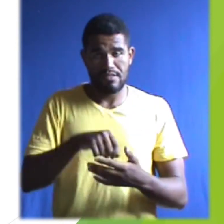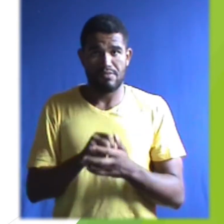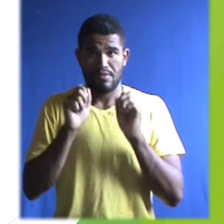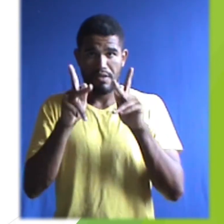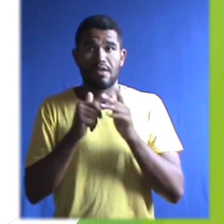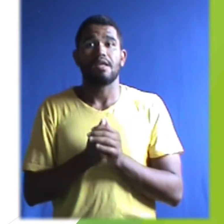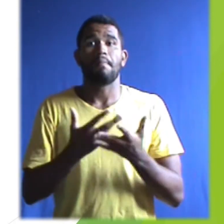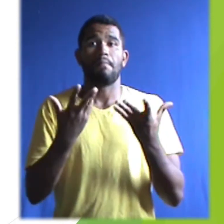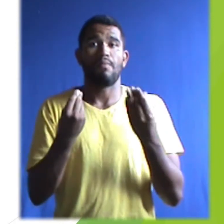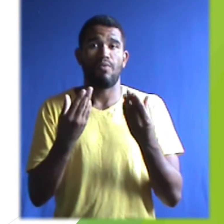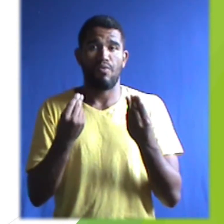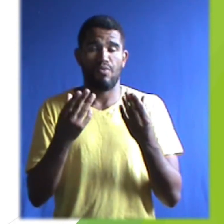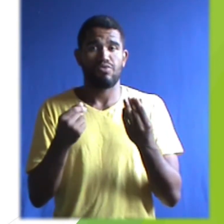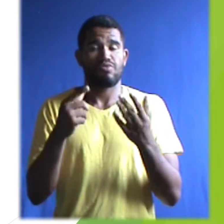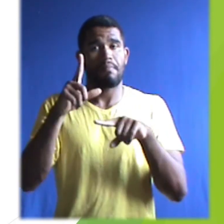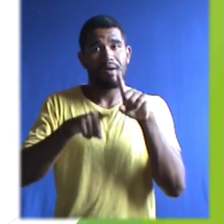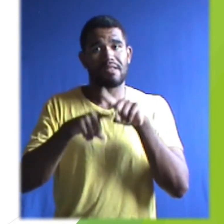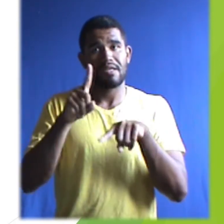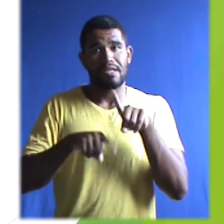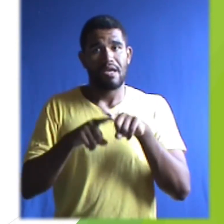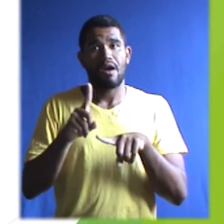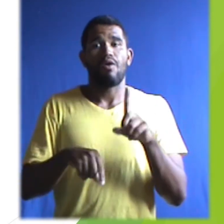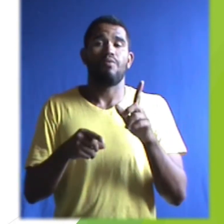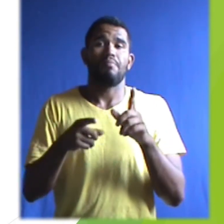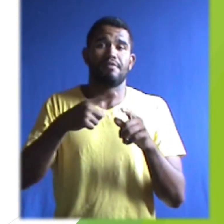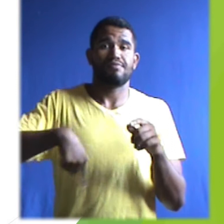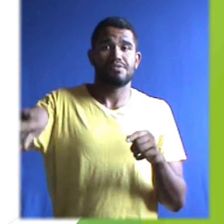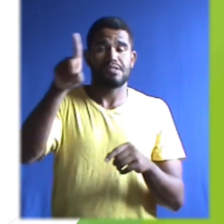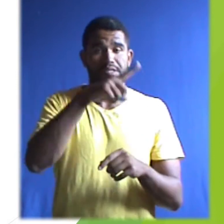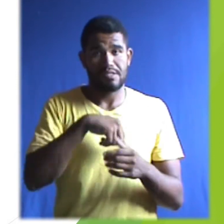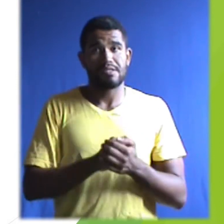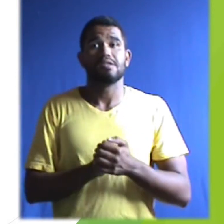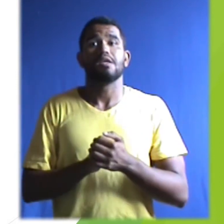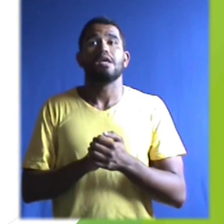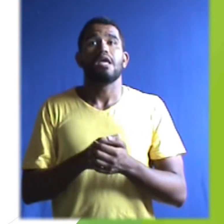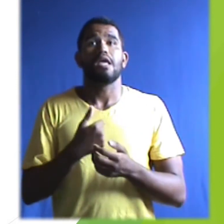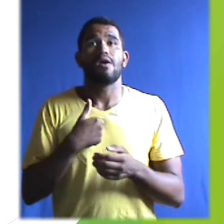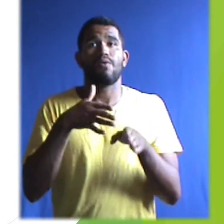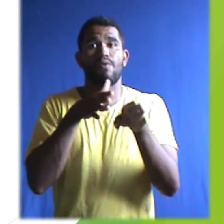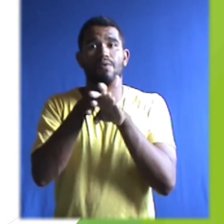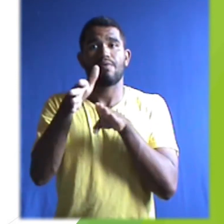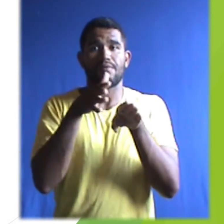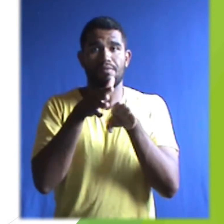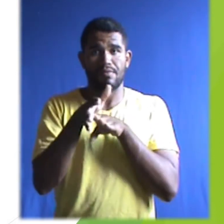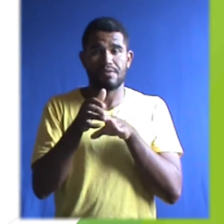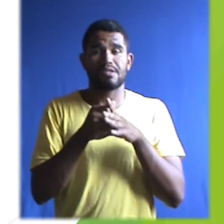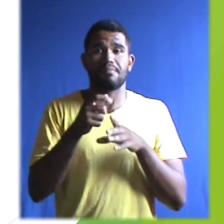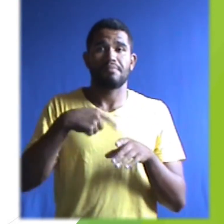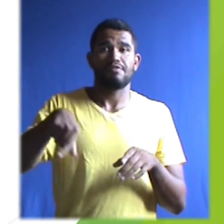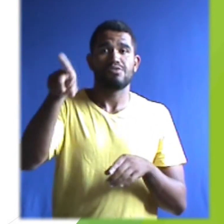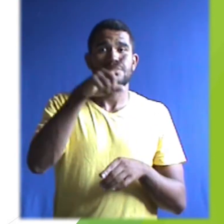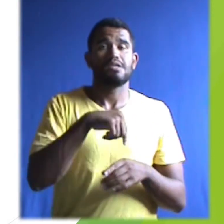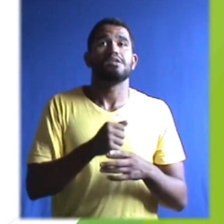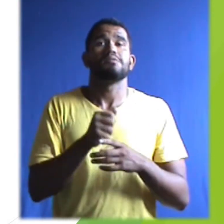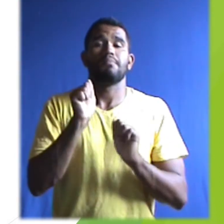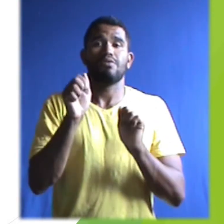Para ajudar na leitura, já que tem muito material facultativo, eu estou colocando aqui como sugestão para a minha disciplina, e também